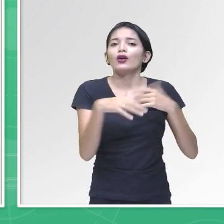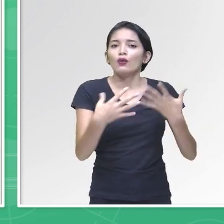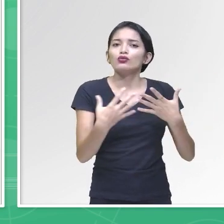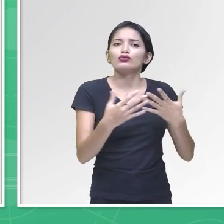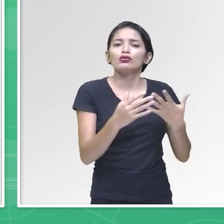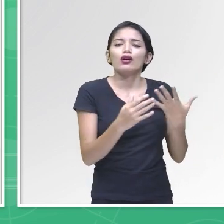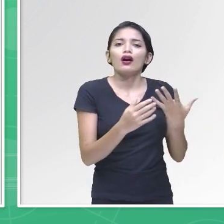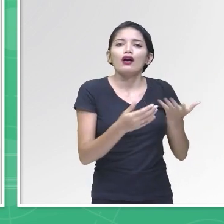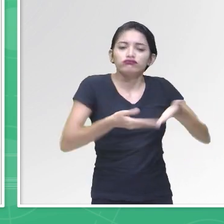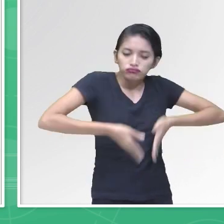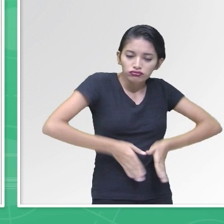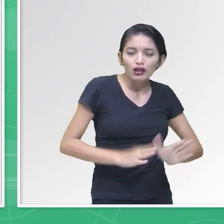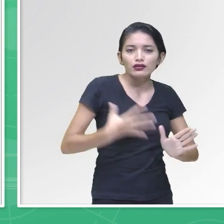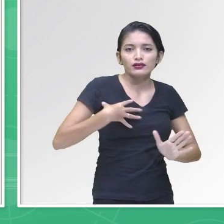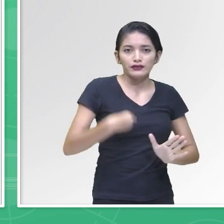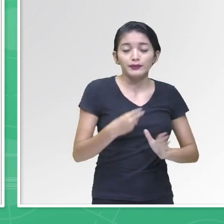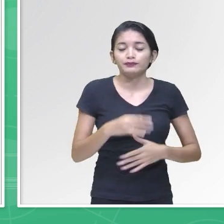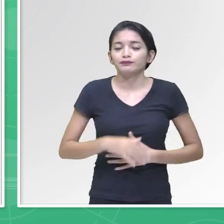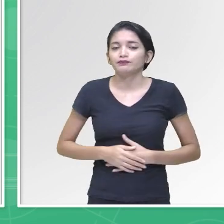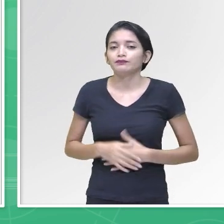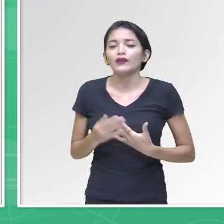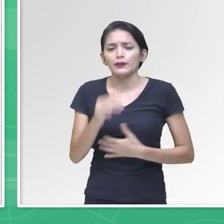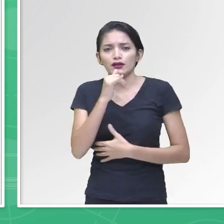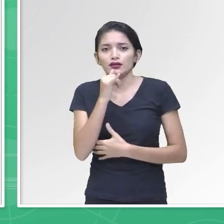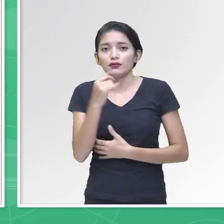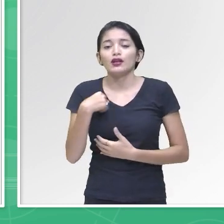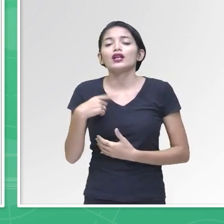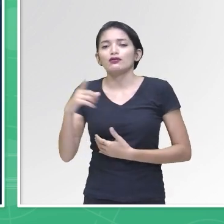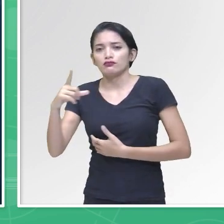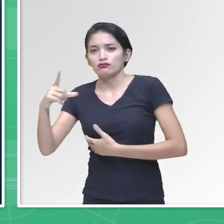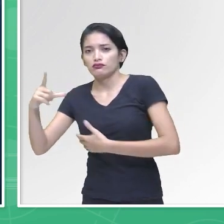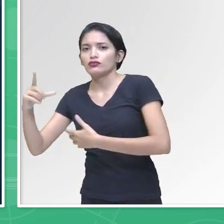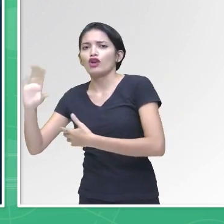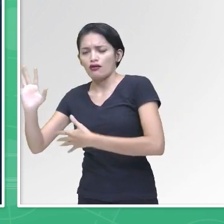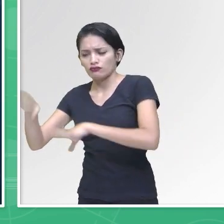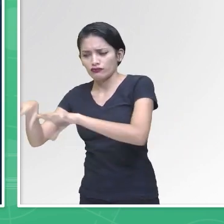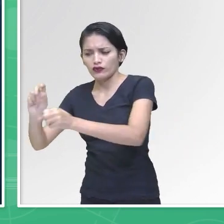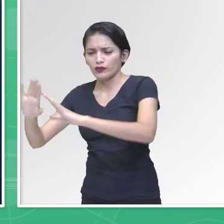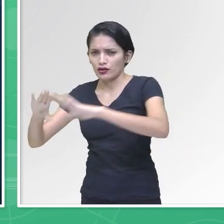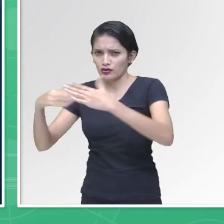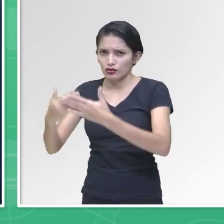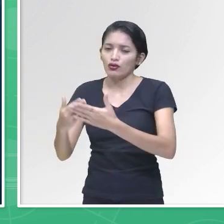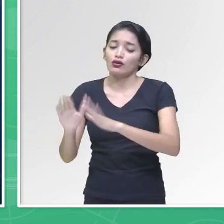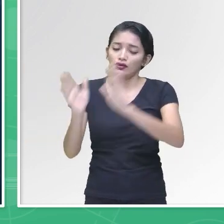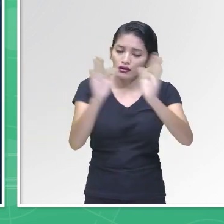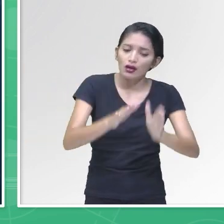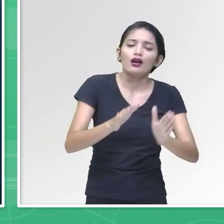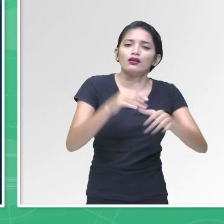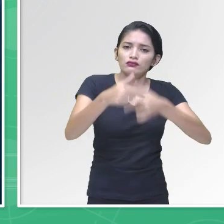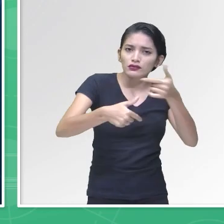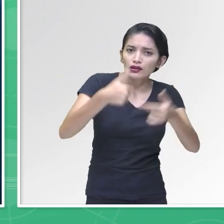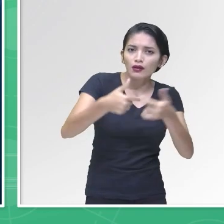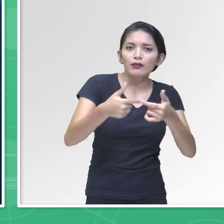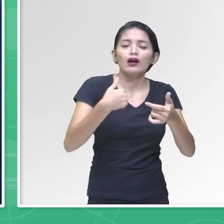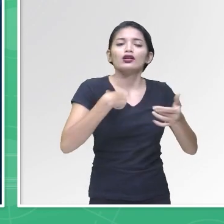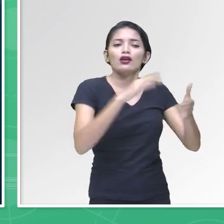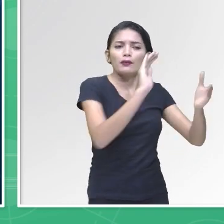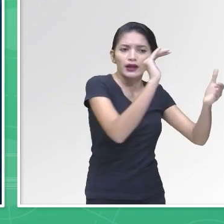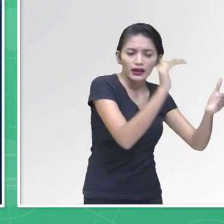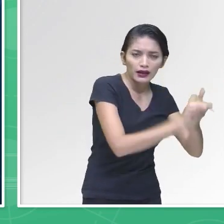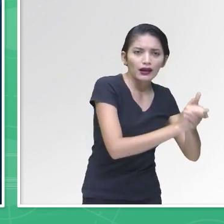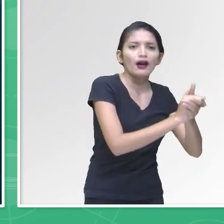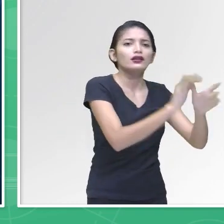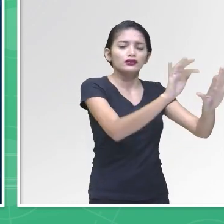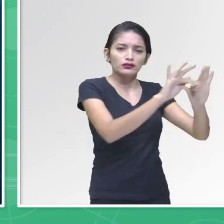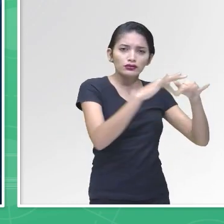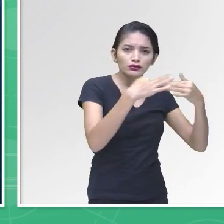filhos. Então quer dizer que quando eu saio da escola, entro no mundo do trabalho, me caso,